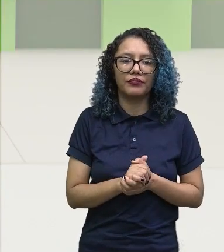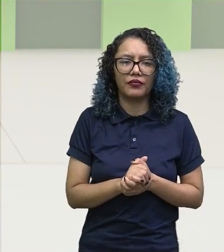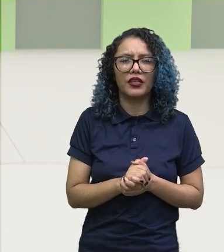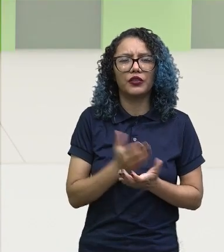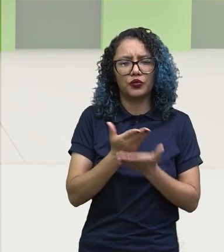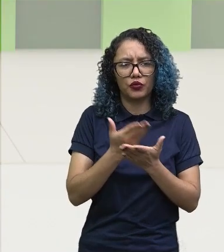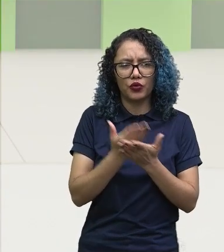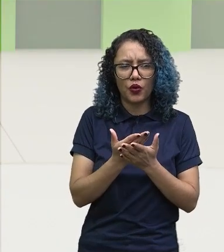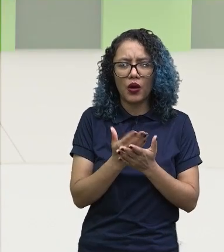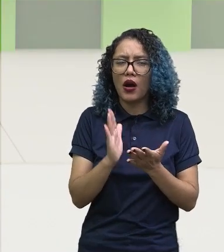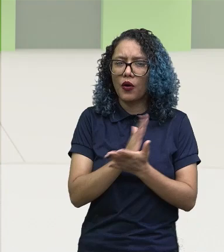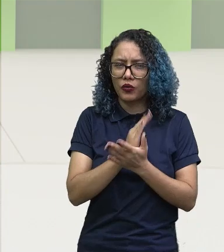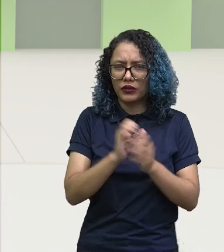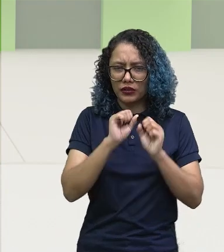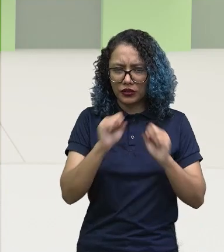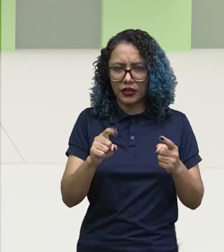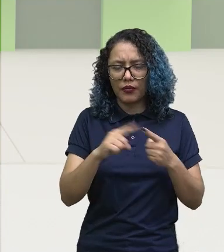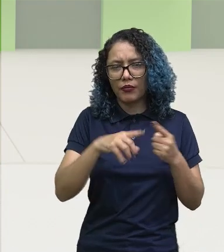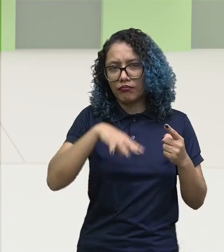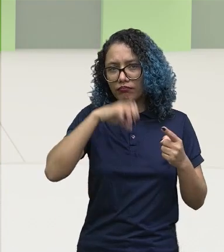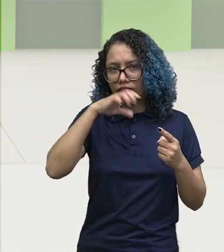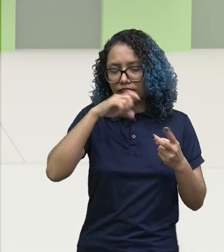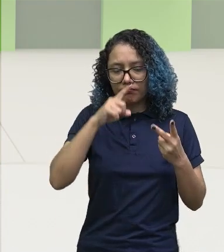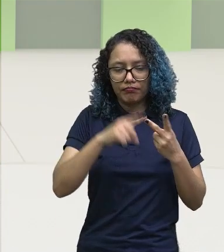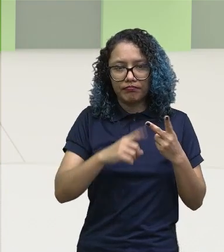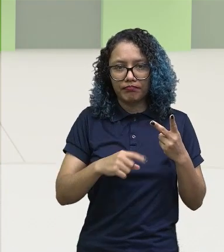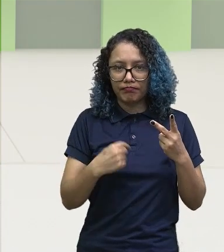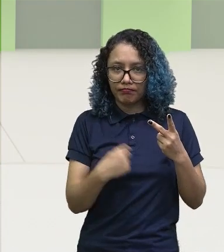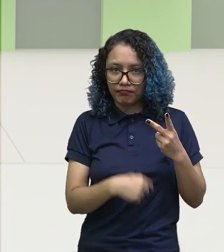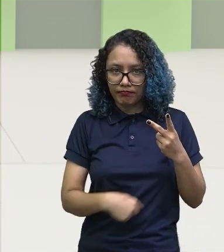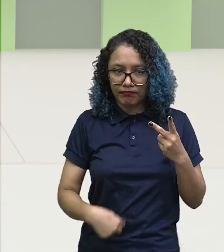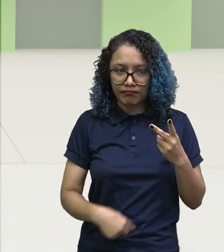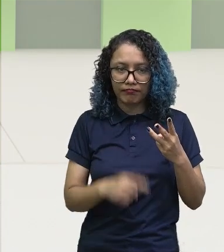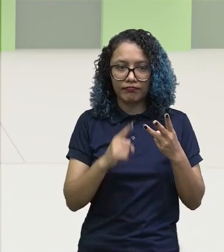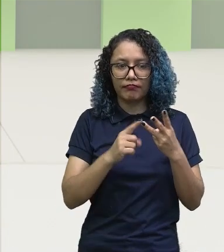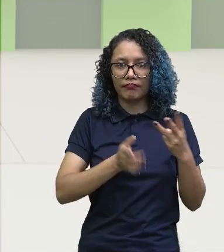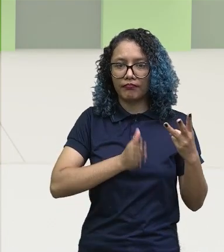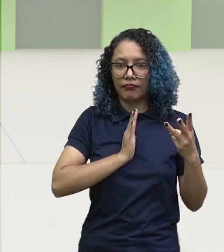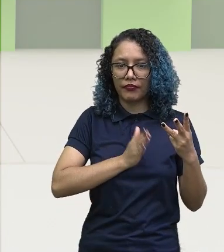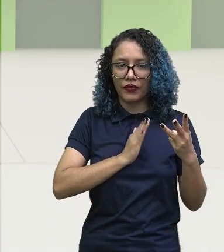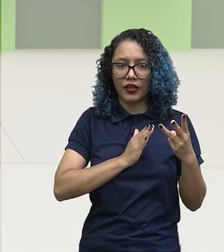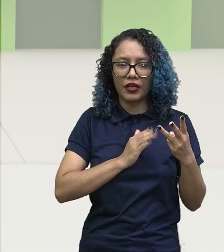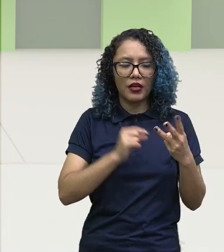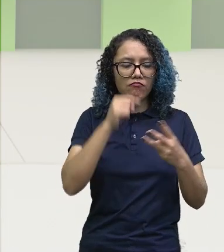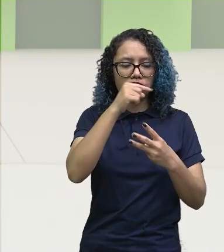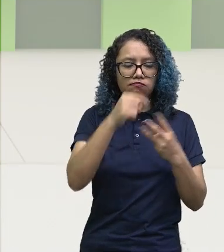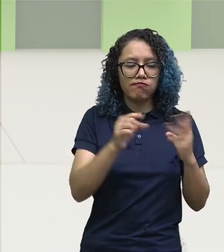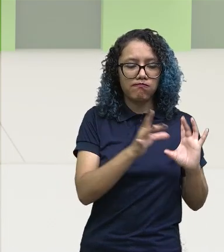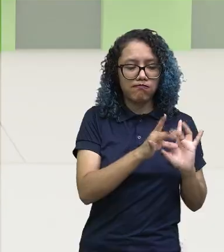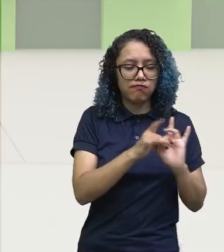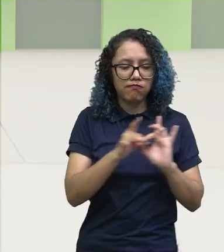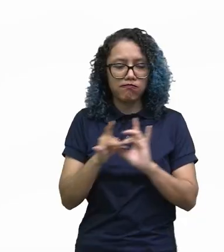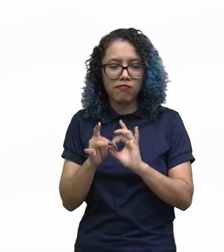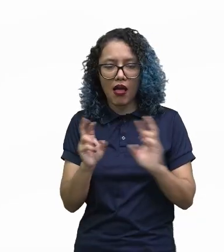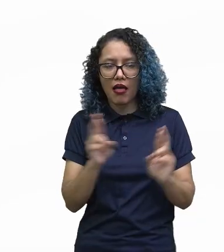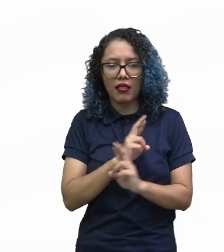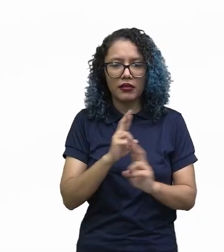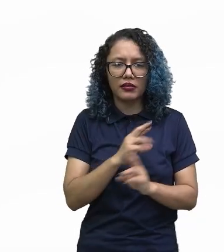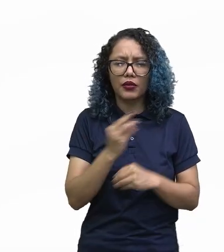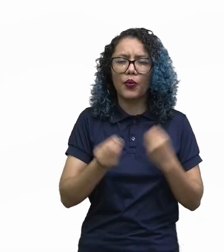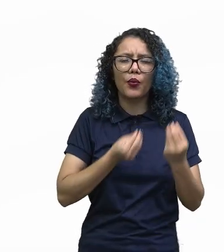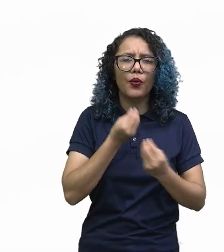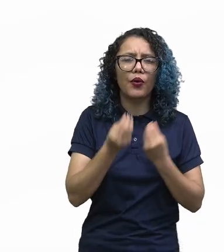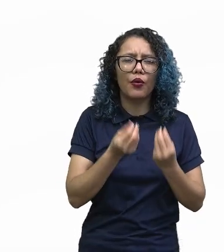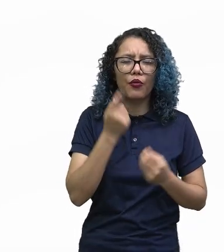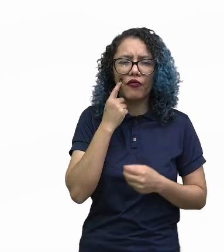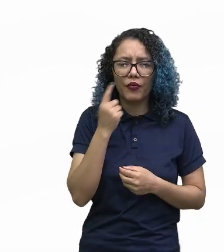sistemas, né? Sistema respiratório, sistema digestório, sistema cardiovascular agora. E como todos esses sistemas se integram. Vamos ver aí